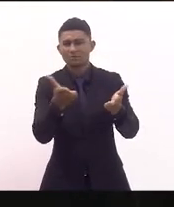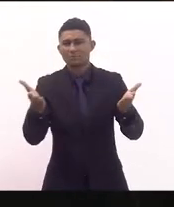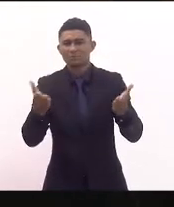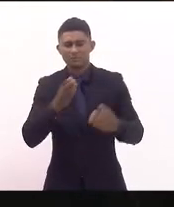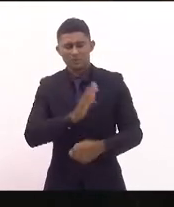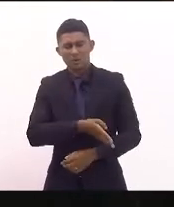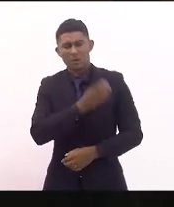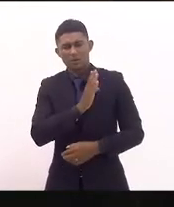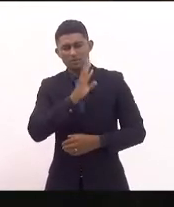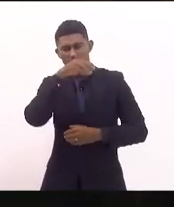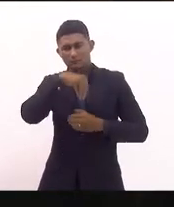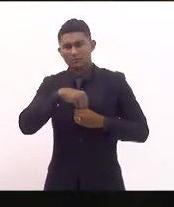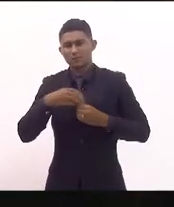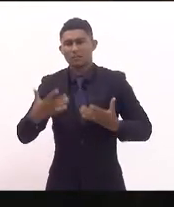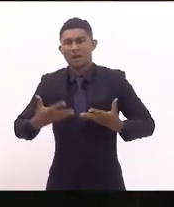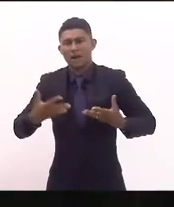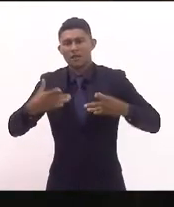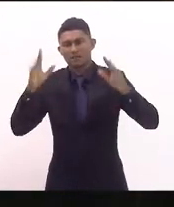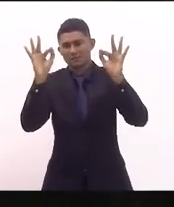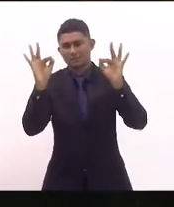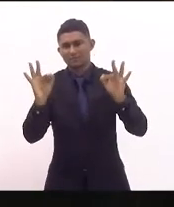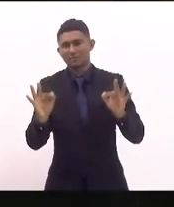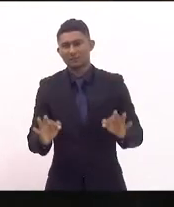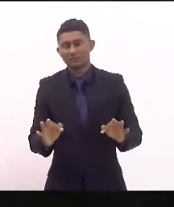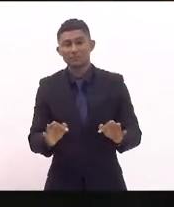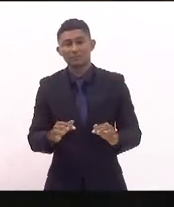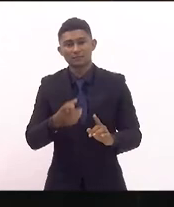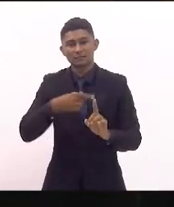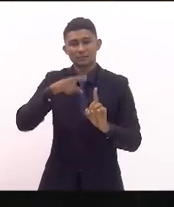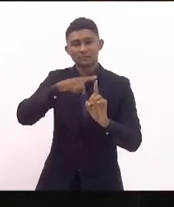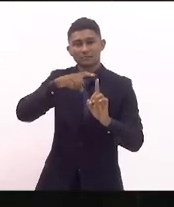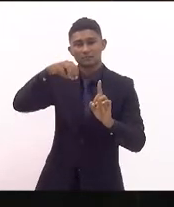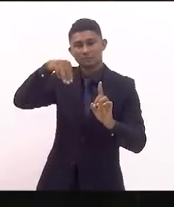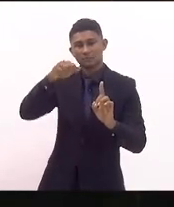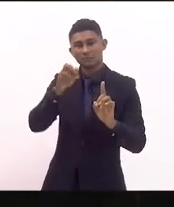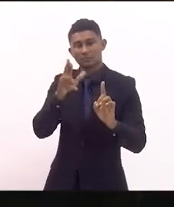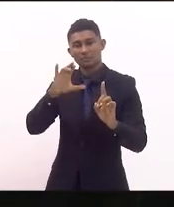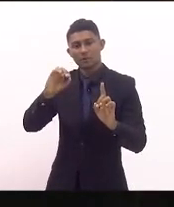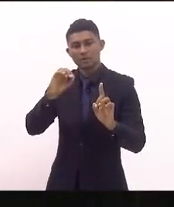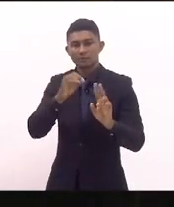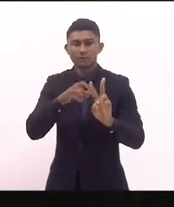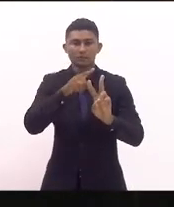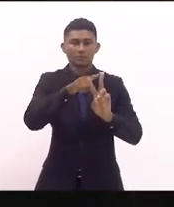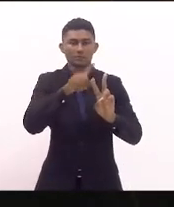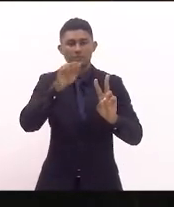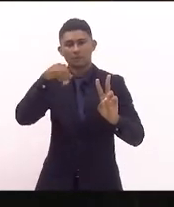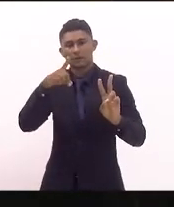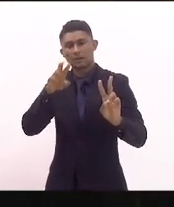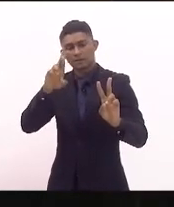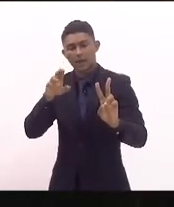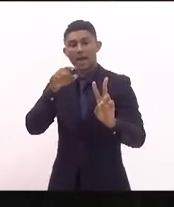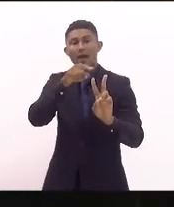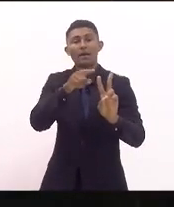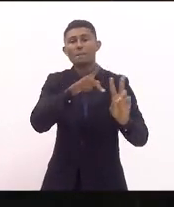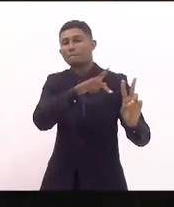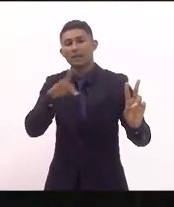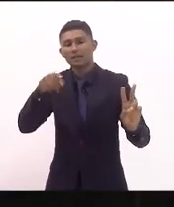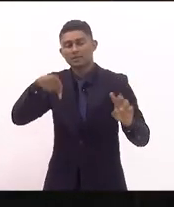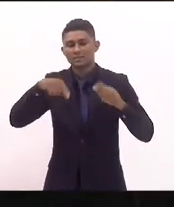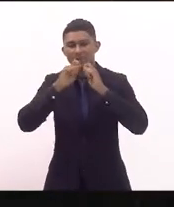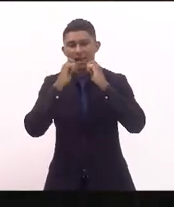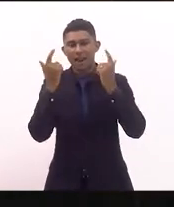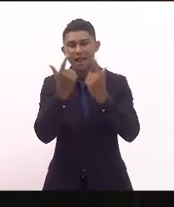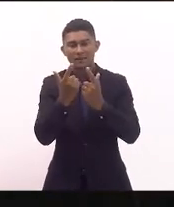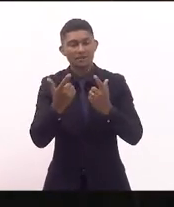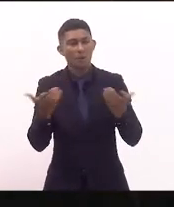grato nas pessoas dos deputados Márcio Canella e André Siciliano, presidente desta casa, que hoje me